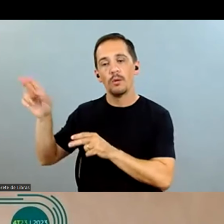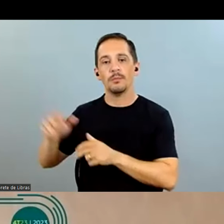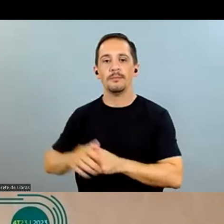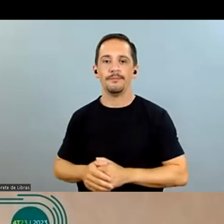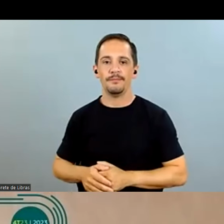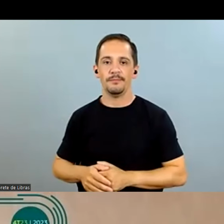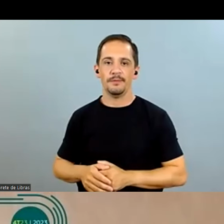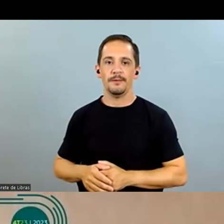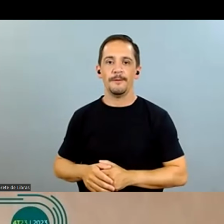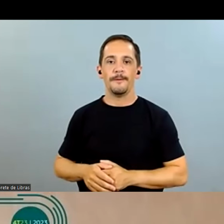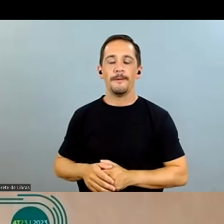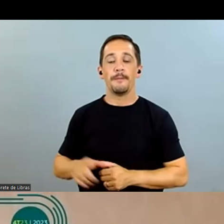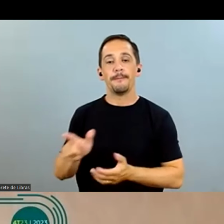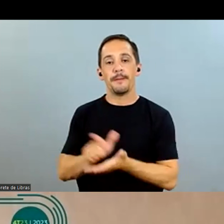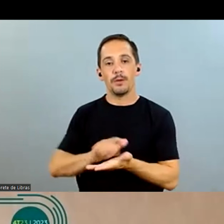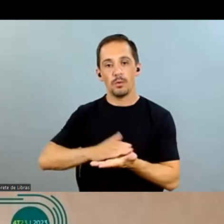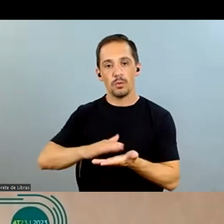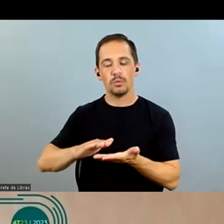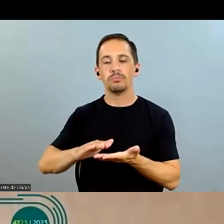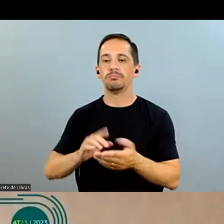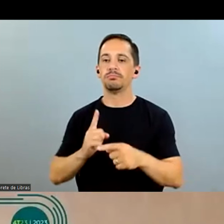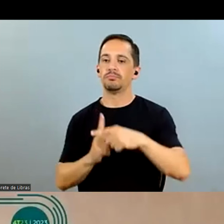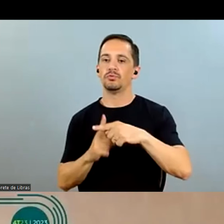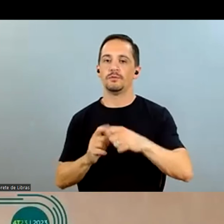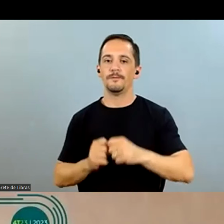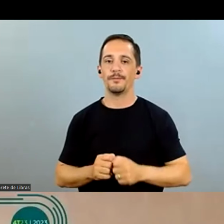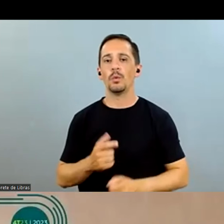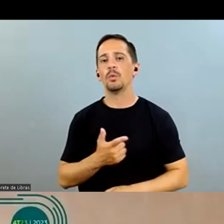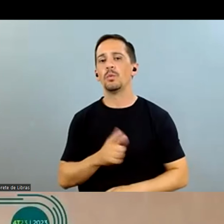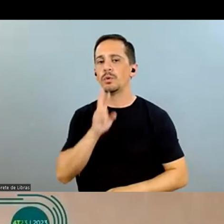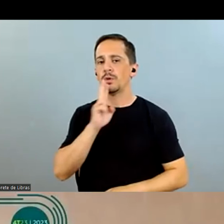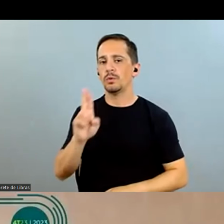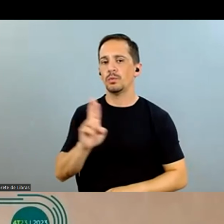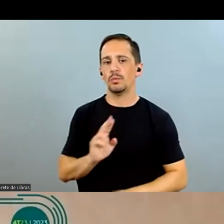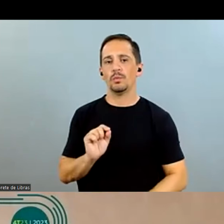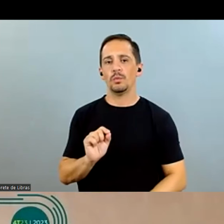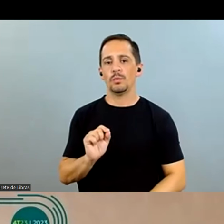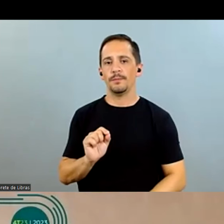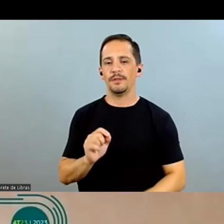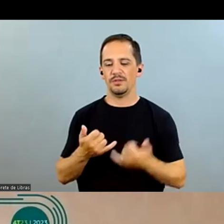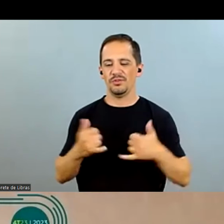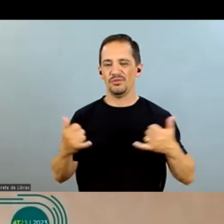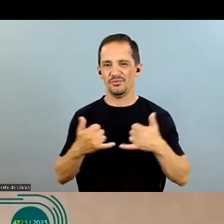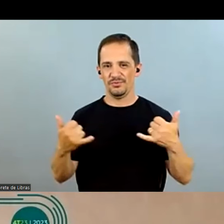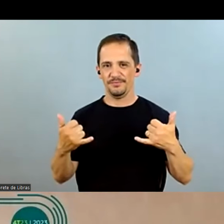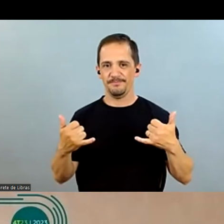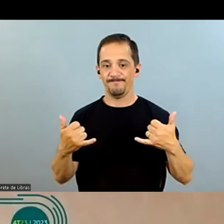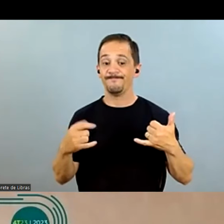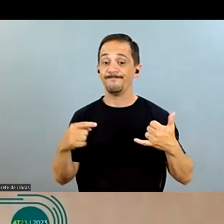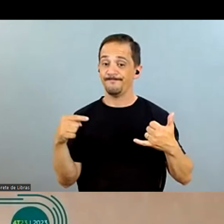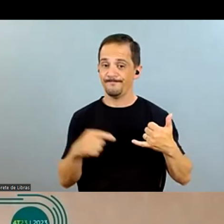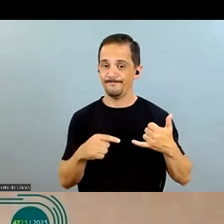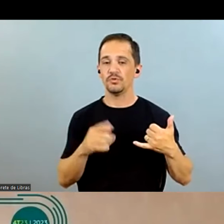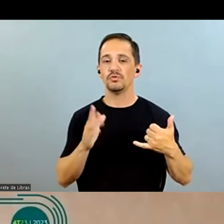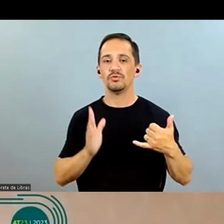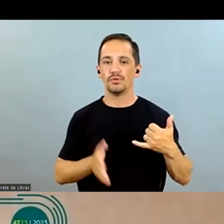positivo e a segunda e a segunda vertente de retorno é o retorno da da da energia esse sim a gente já começa a capturar a partir